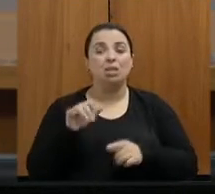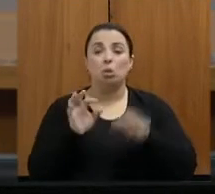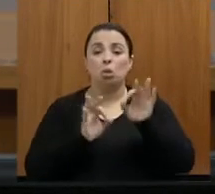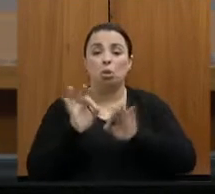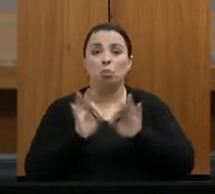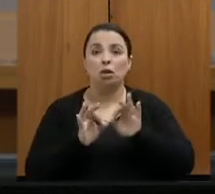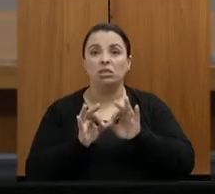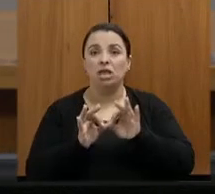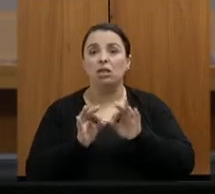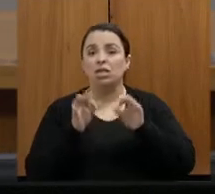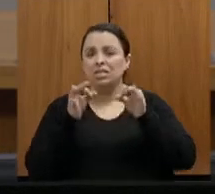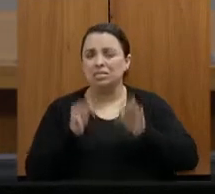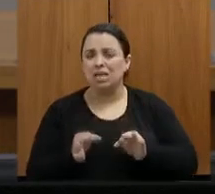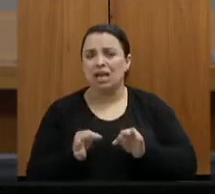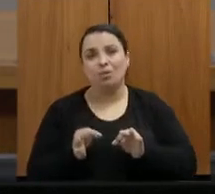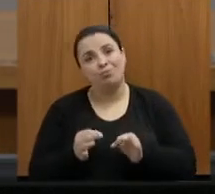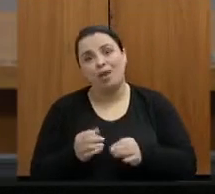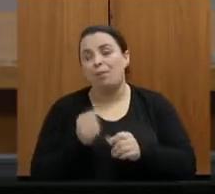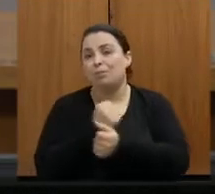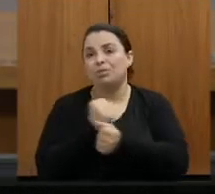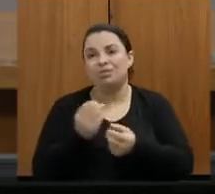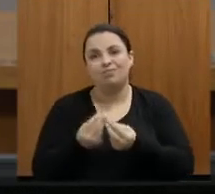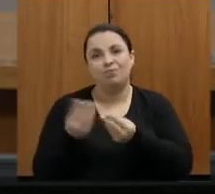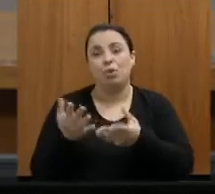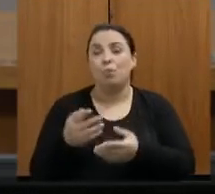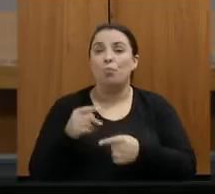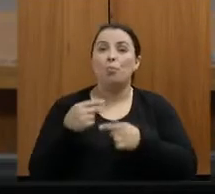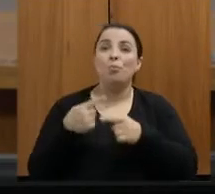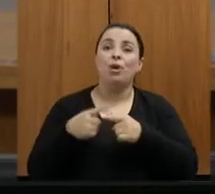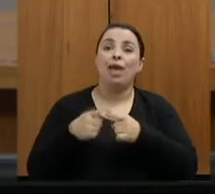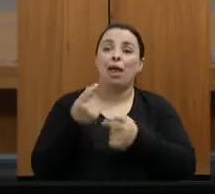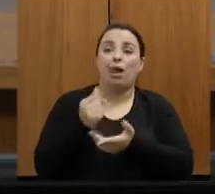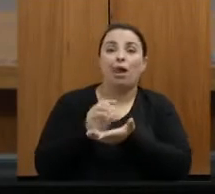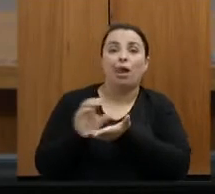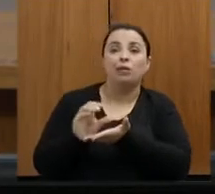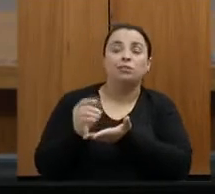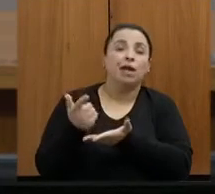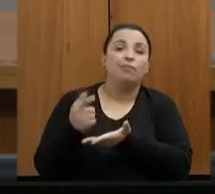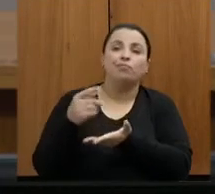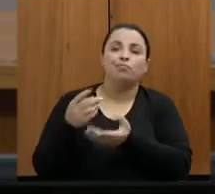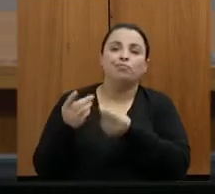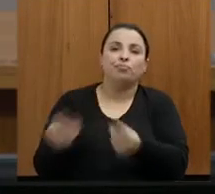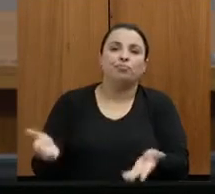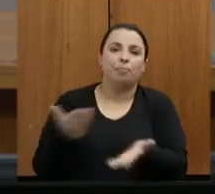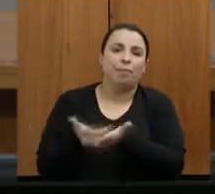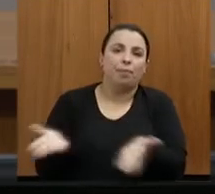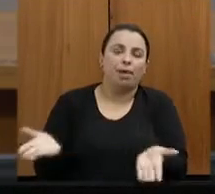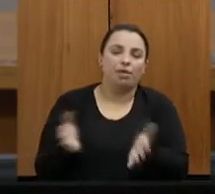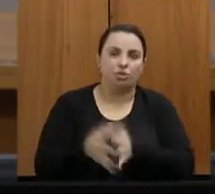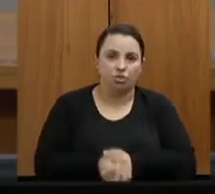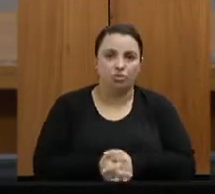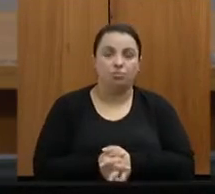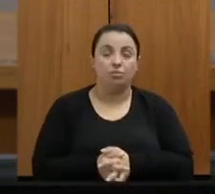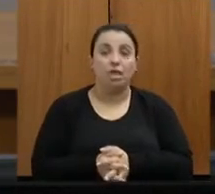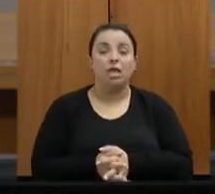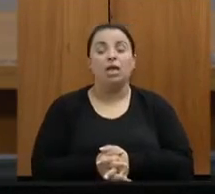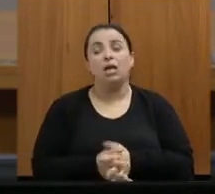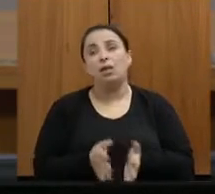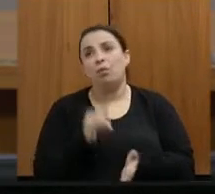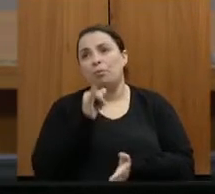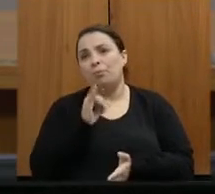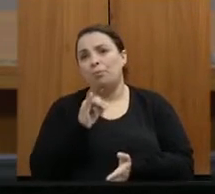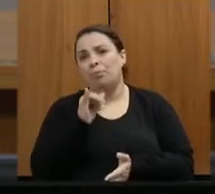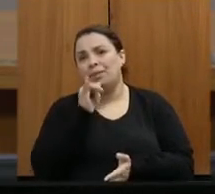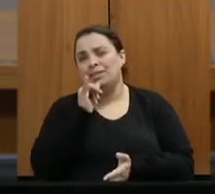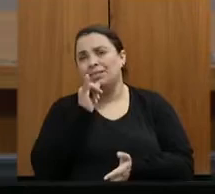cerca de 14 convênios formalizados, de prefeituras de 5 mil habitantes, até prefeituras do tamanho